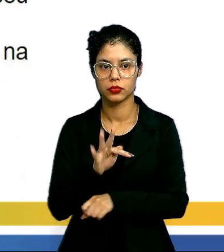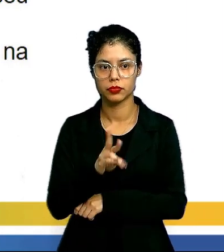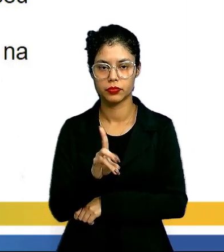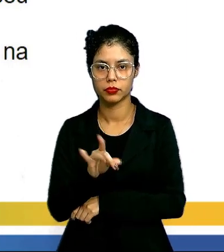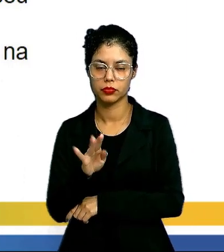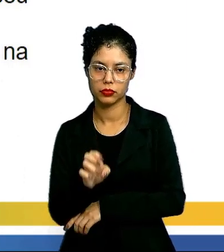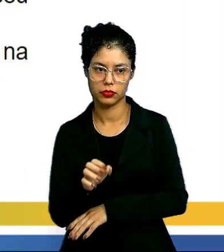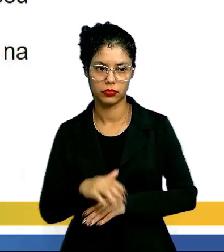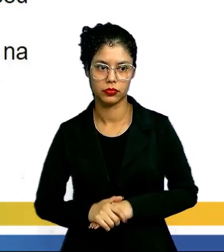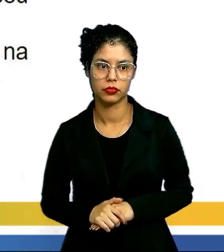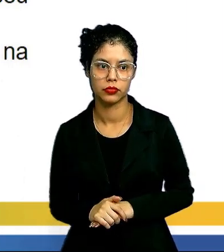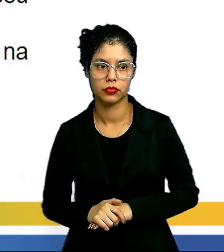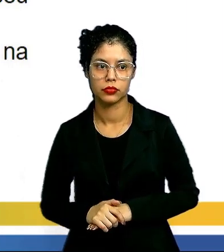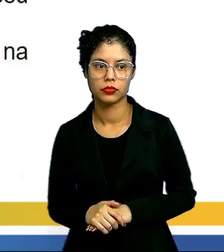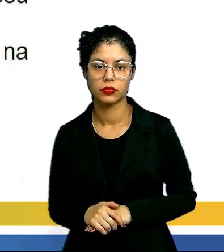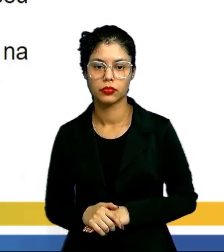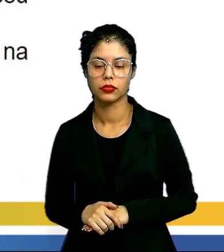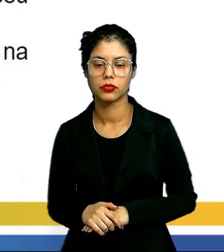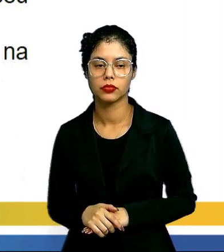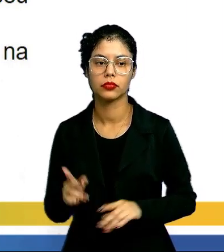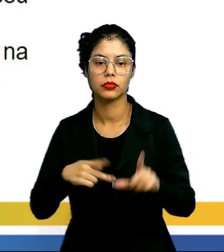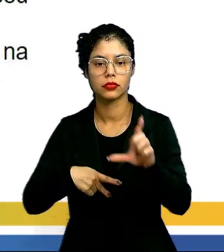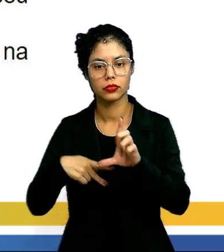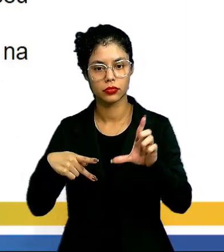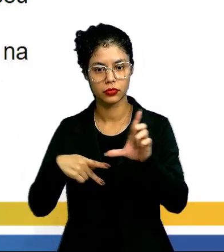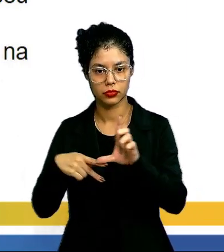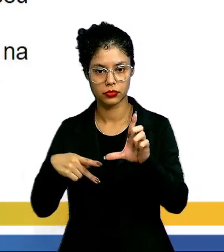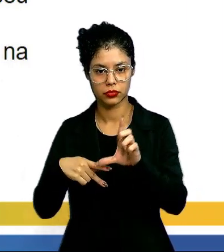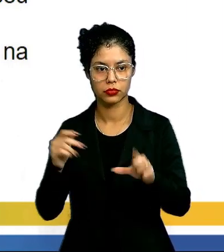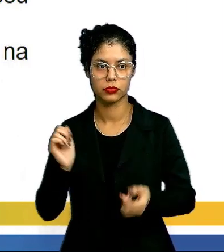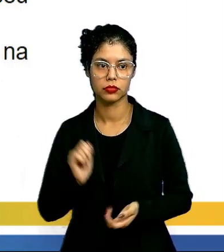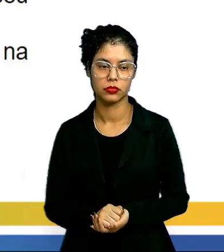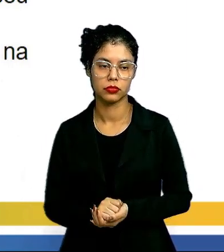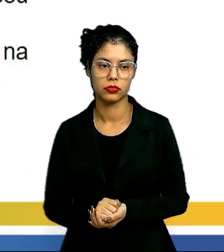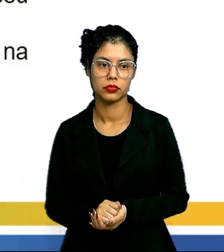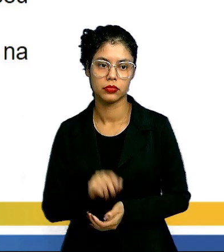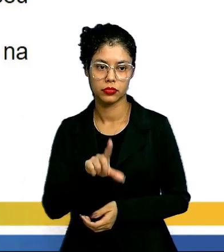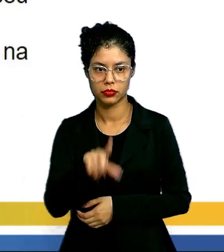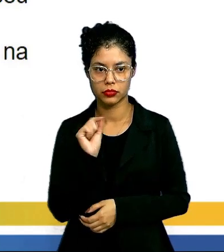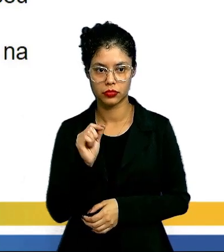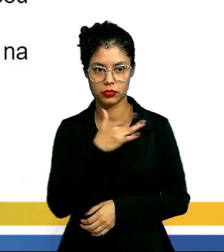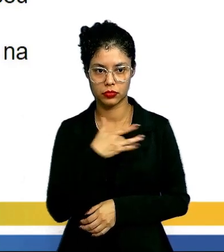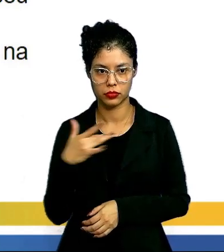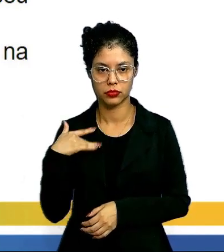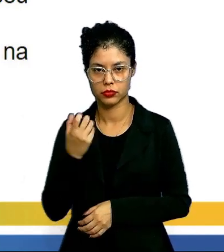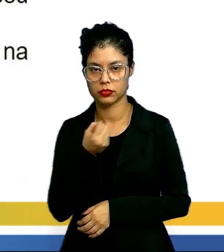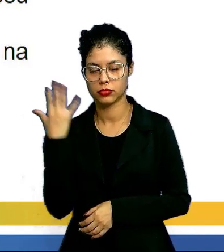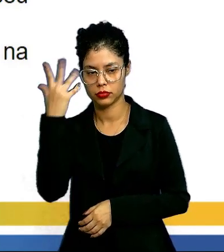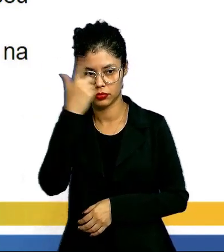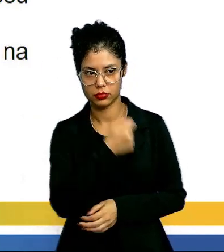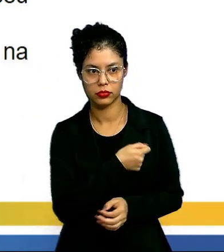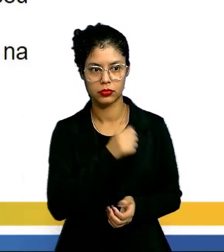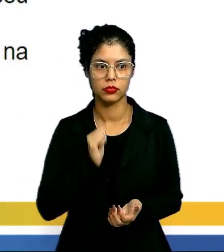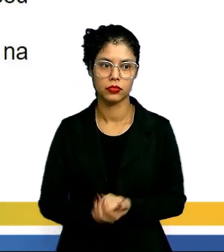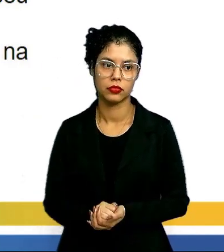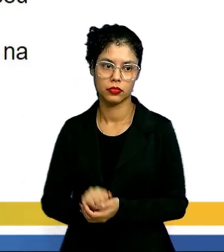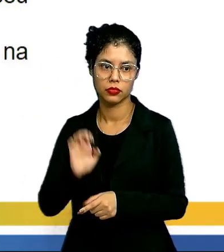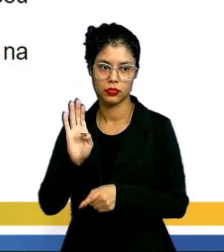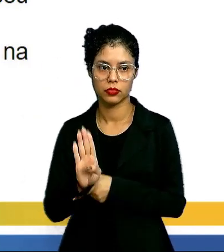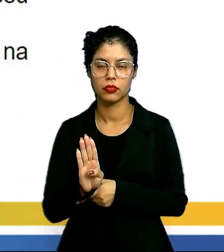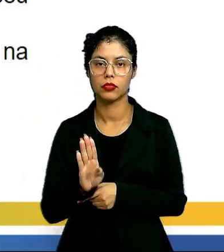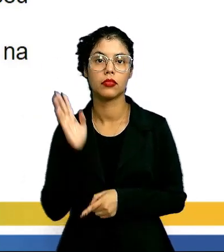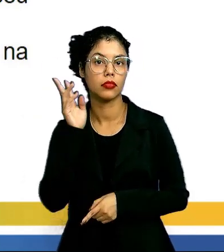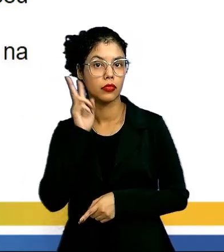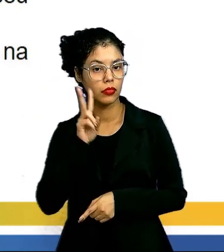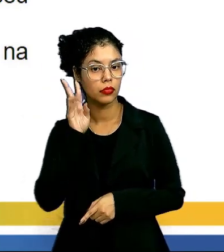uma feminilidade. Na letra A, plural, que prioriza a saúde e o bem-estar da beleza.